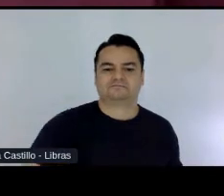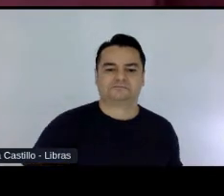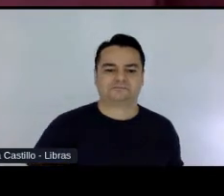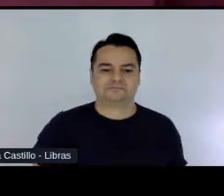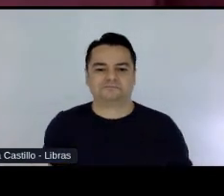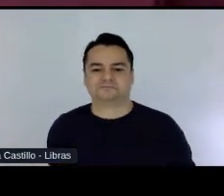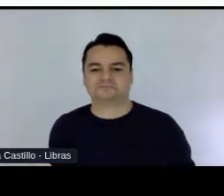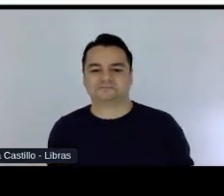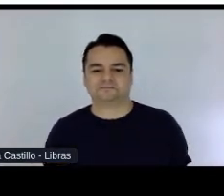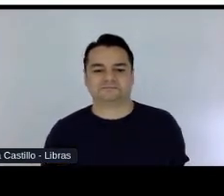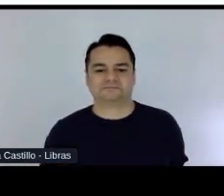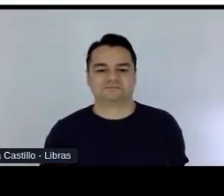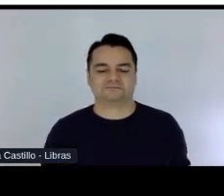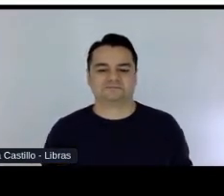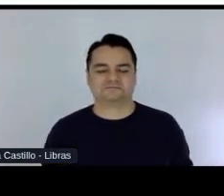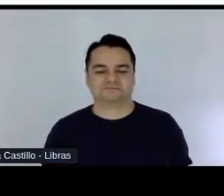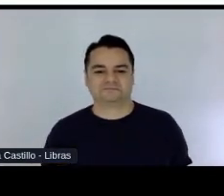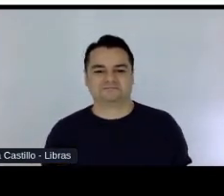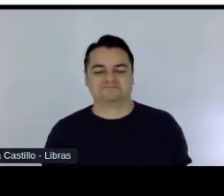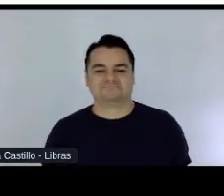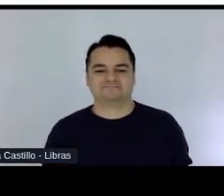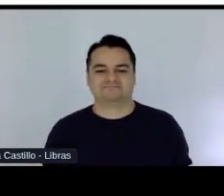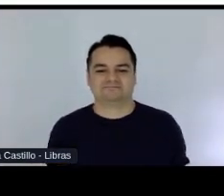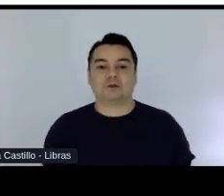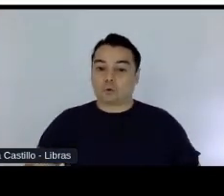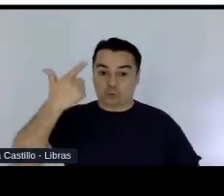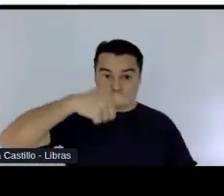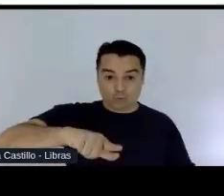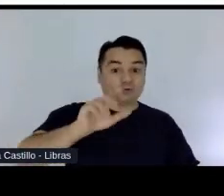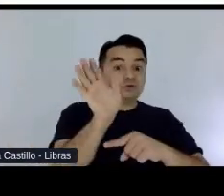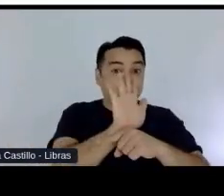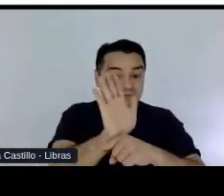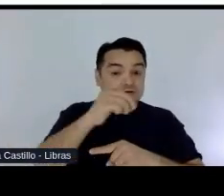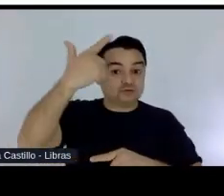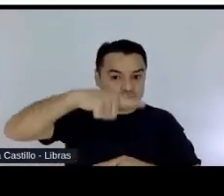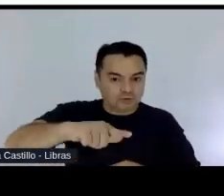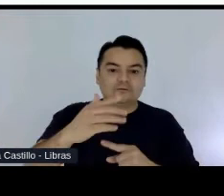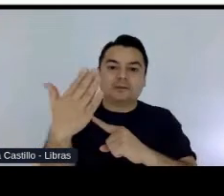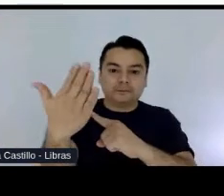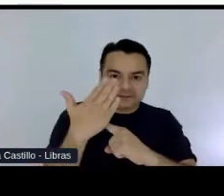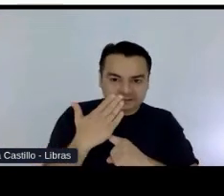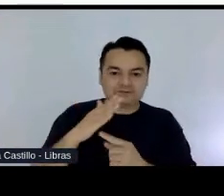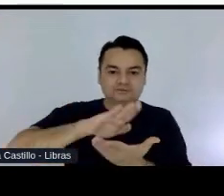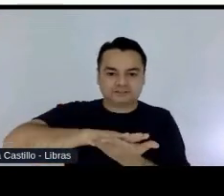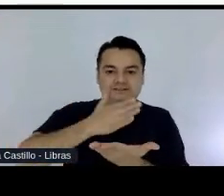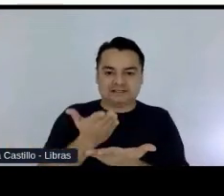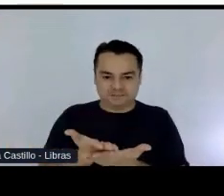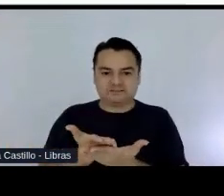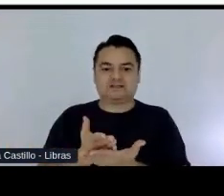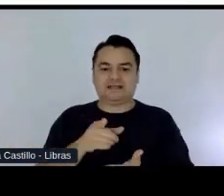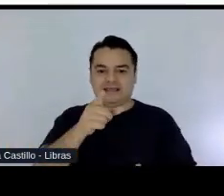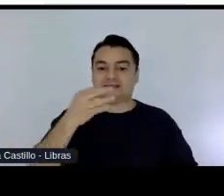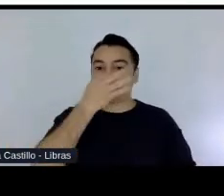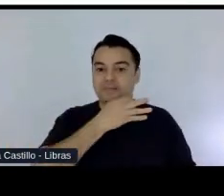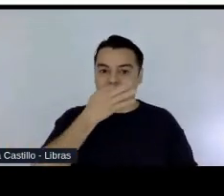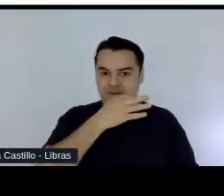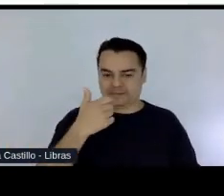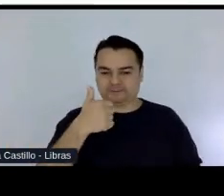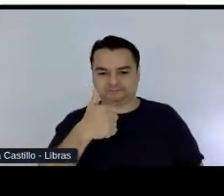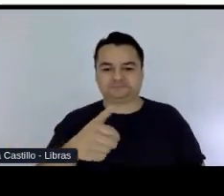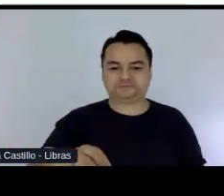Vou trazer outro vídeo aqui, agora. Vou pedir a ajuda do intérprete de Libras, porque esse não tem tradução,